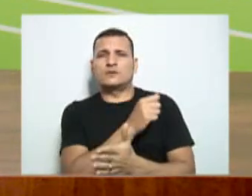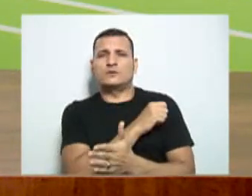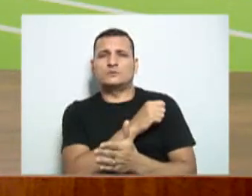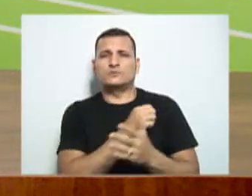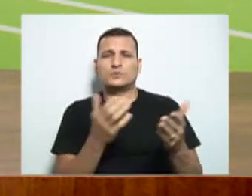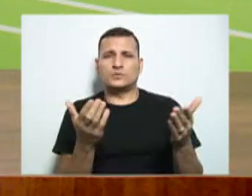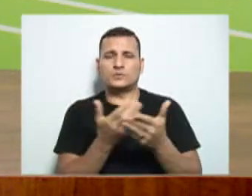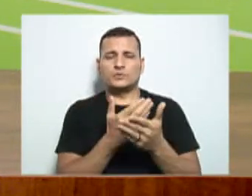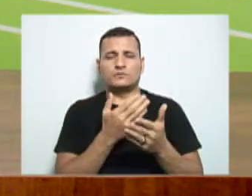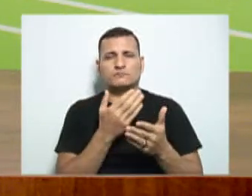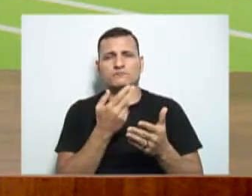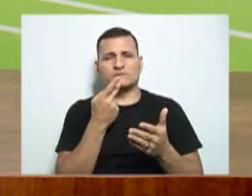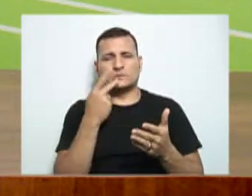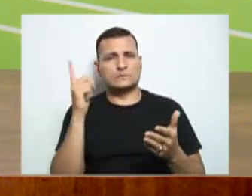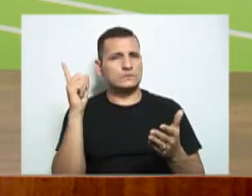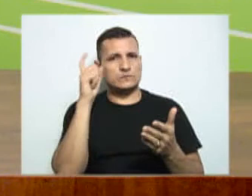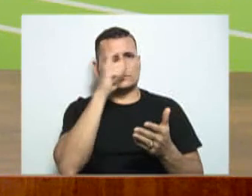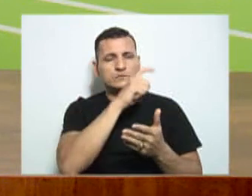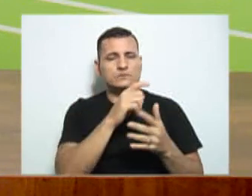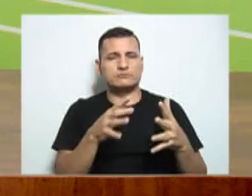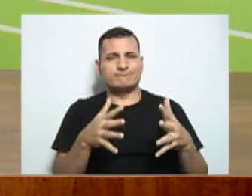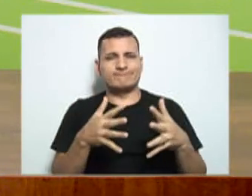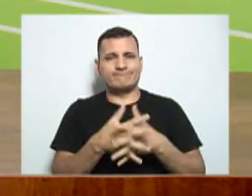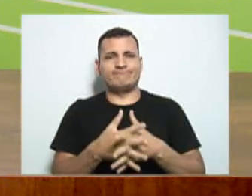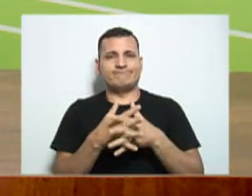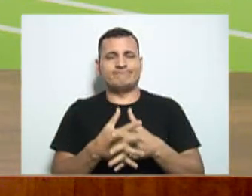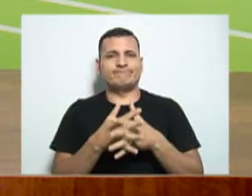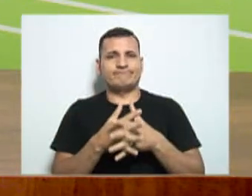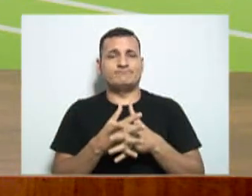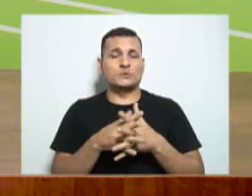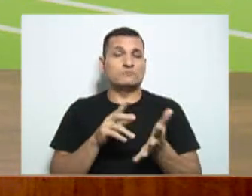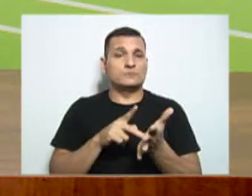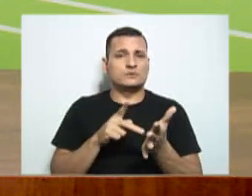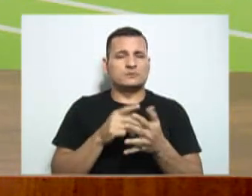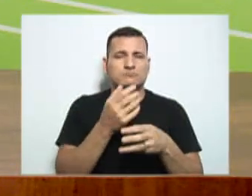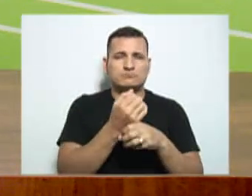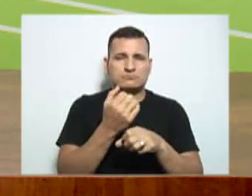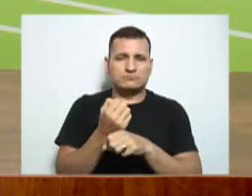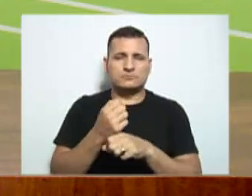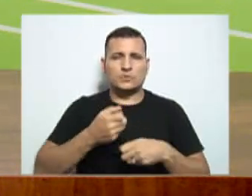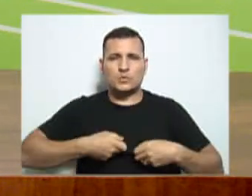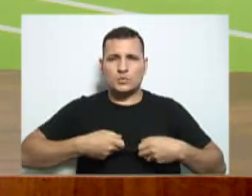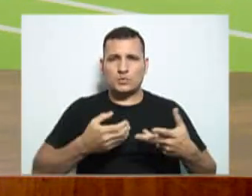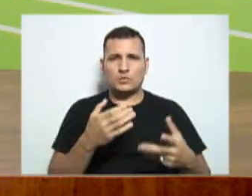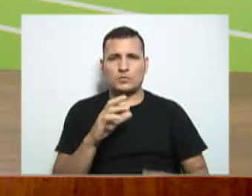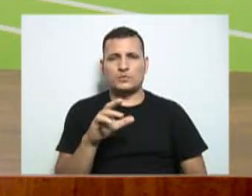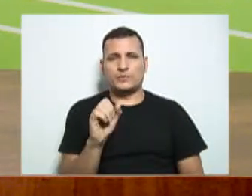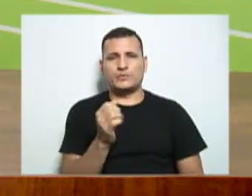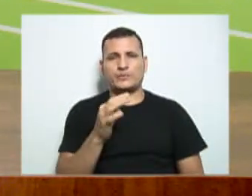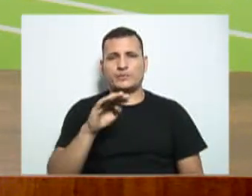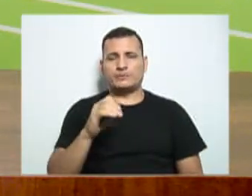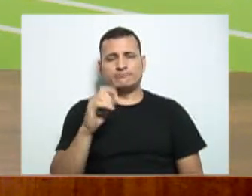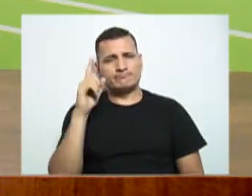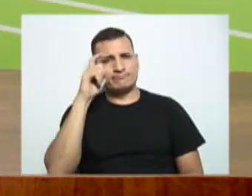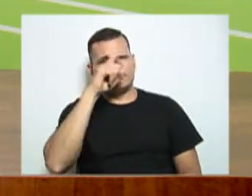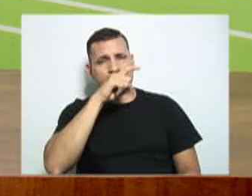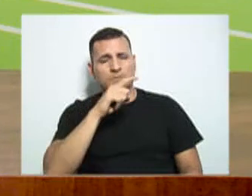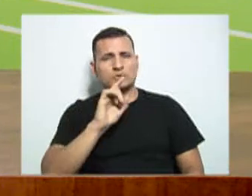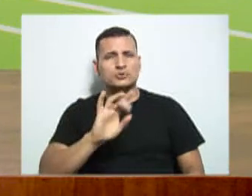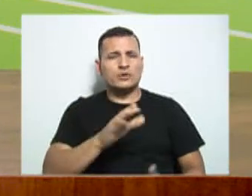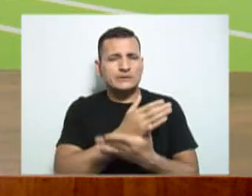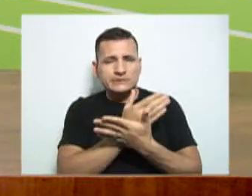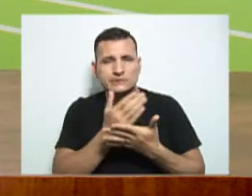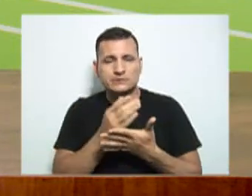pouquinho complexa. Realmente, essa questão de contabilidade de custos, ela é um pouquinho complexa no primeiro